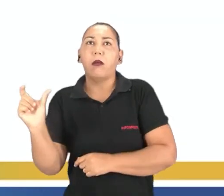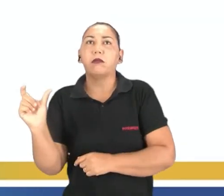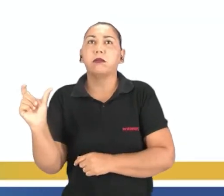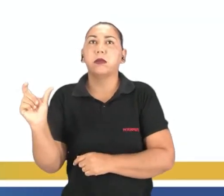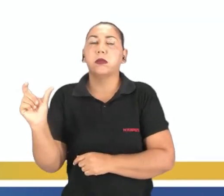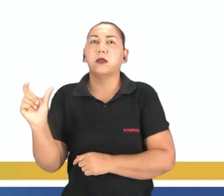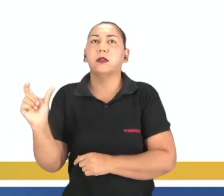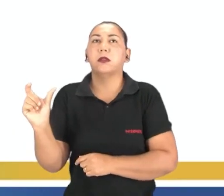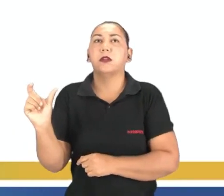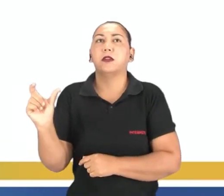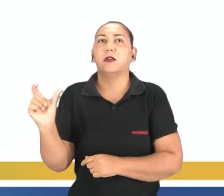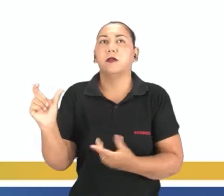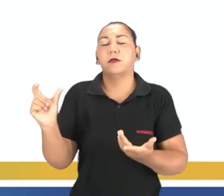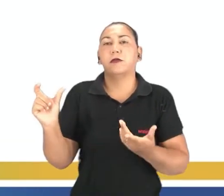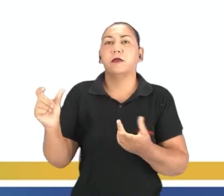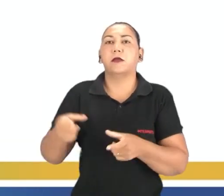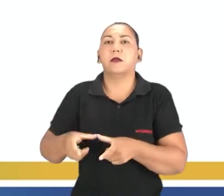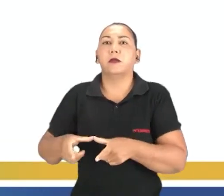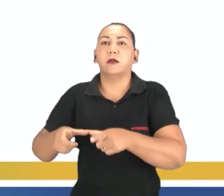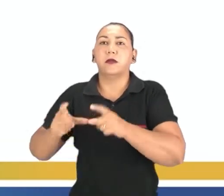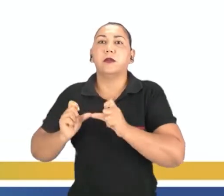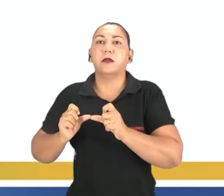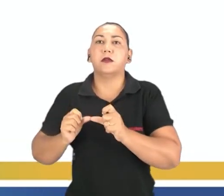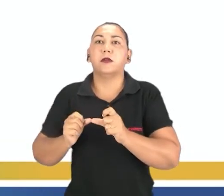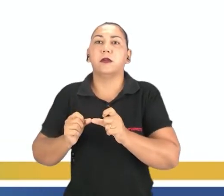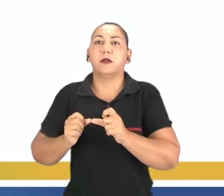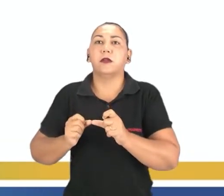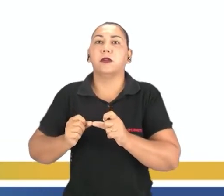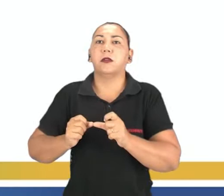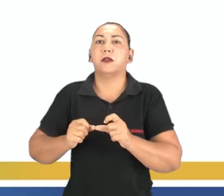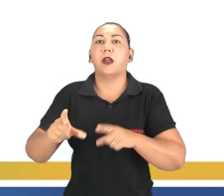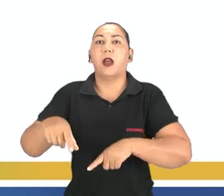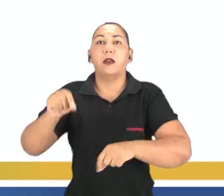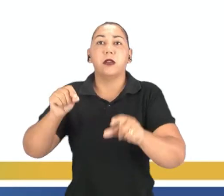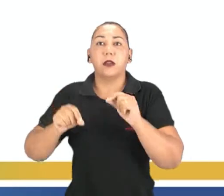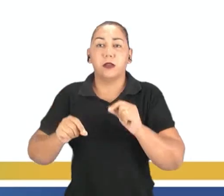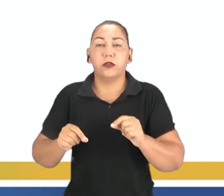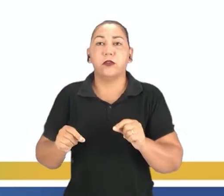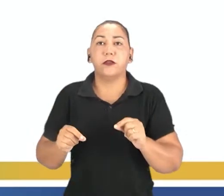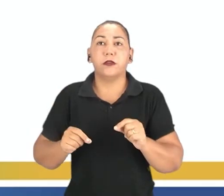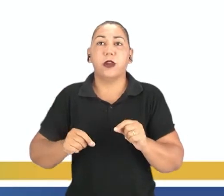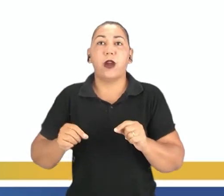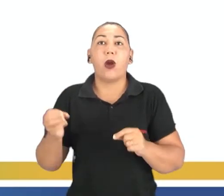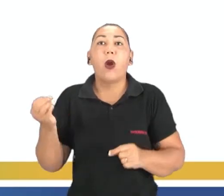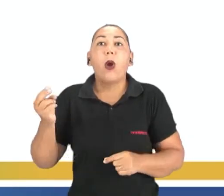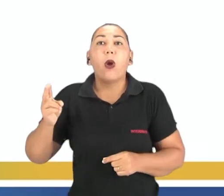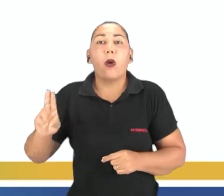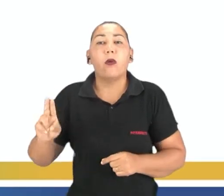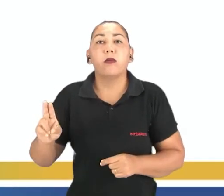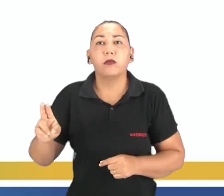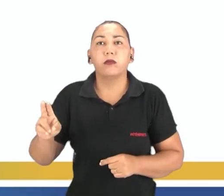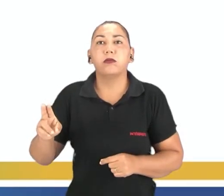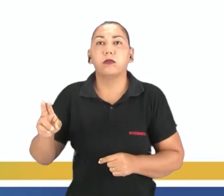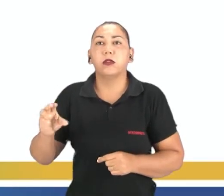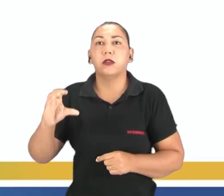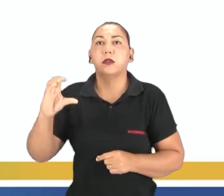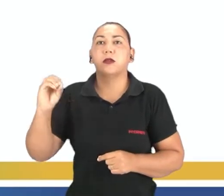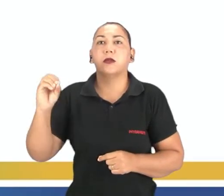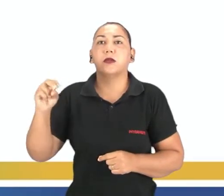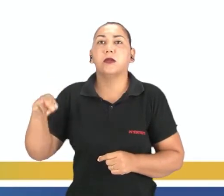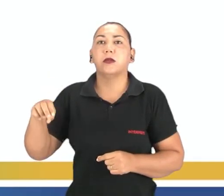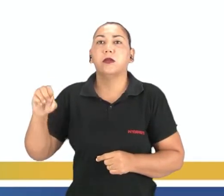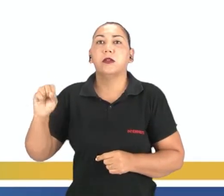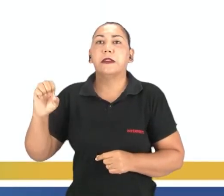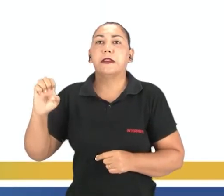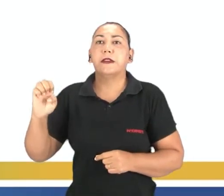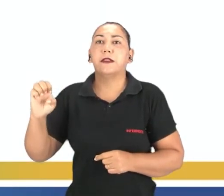A, conjunções alternativa e concessiva. Para vocês não confundirem esses nomes, lembre-se sempre do que ela dá ideia, tá? Ó,